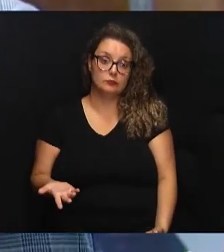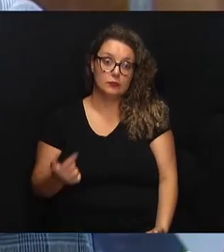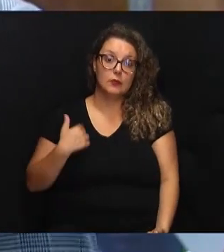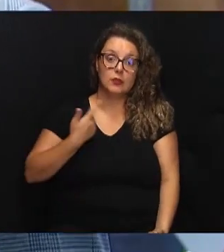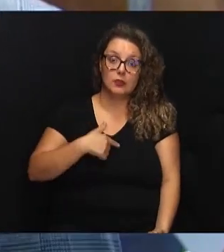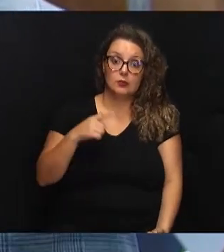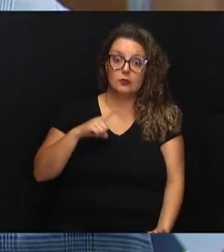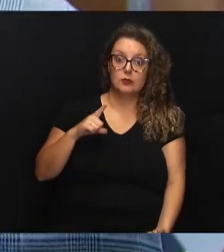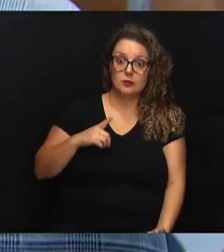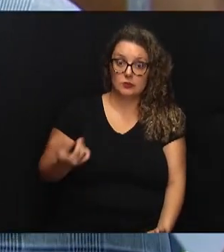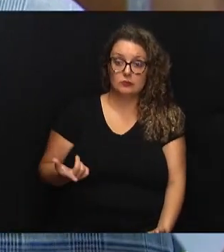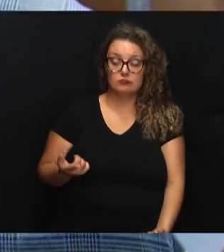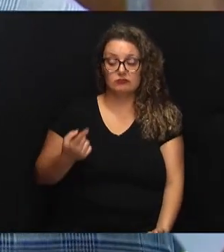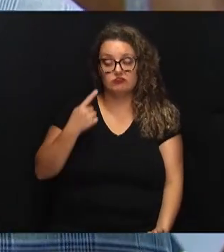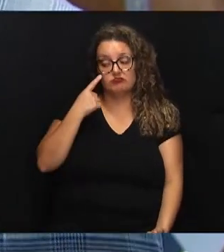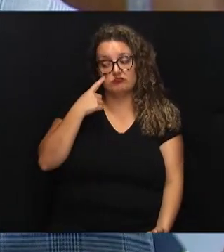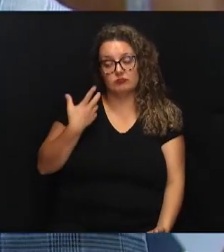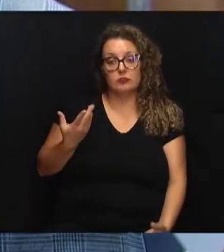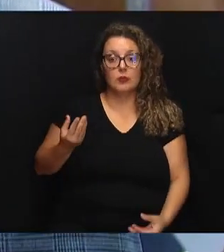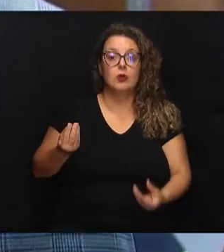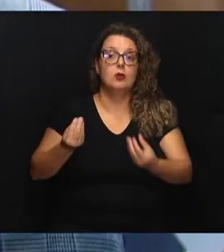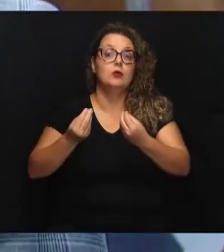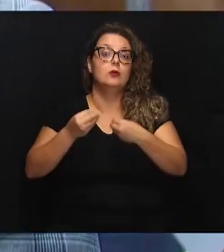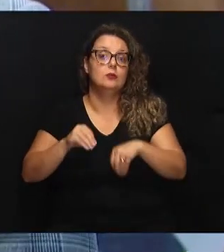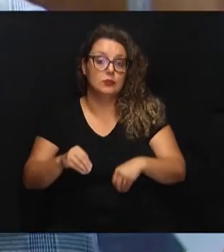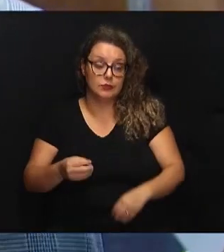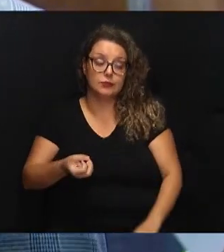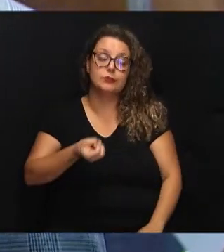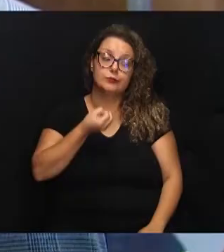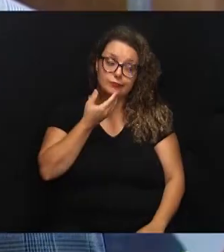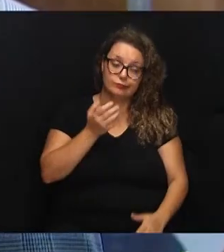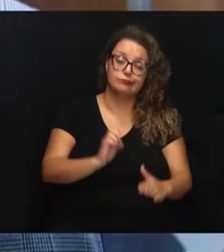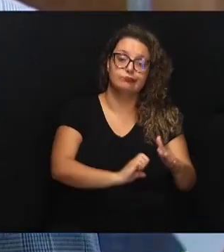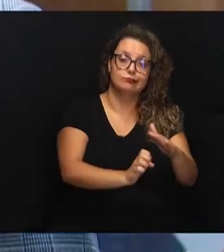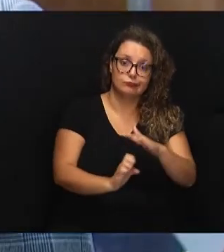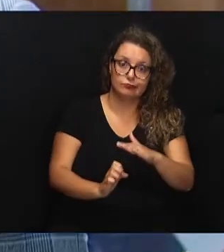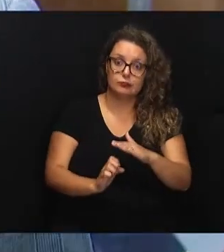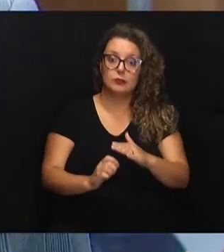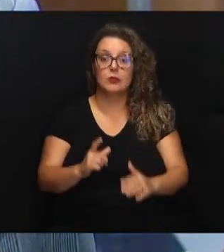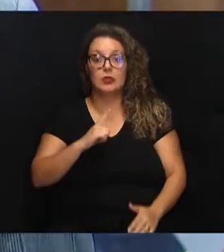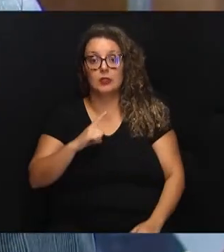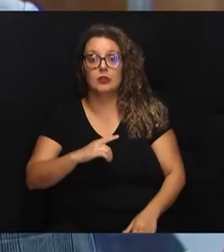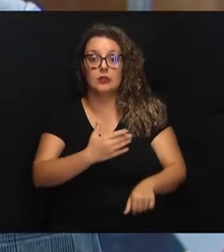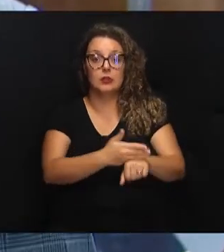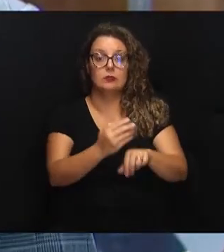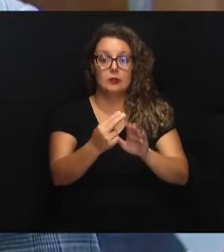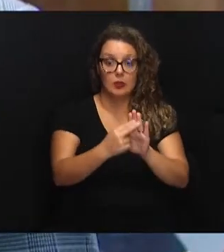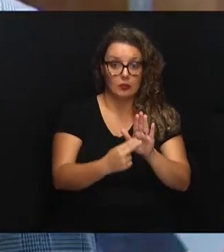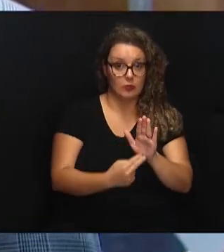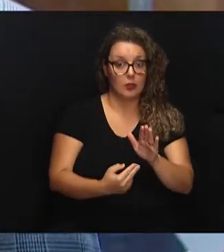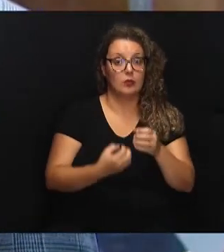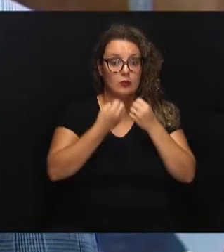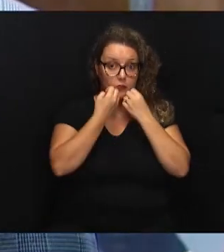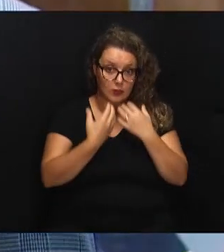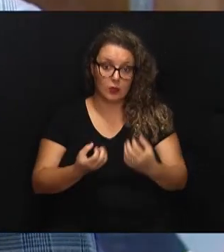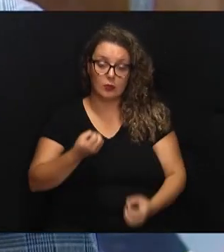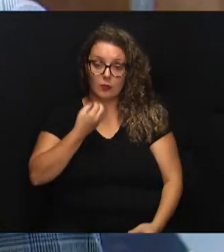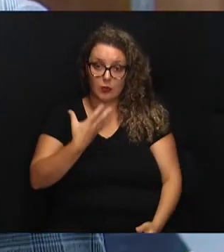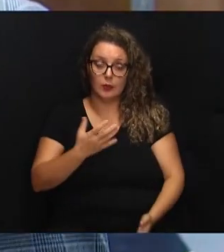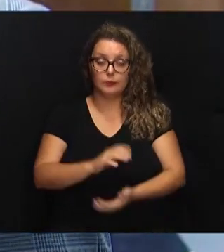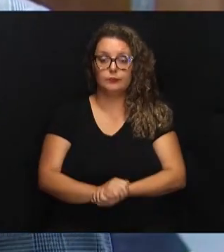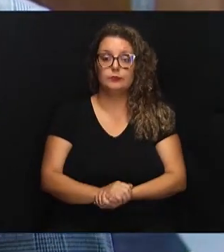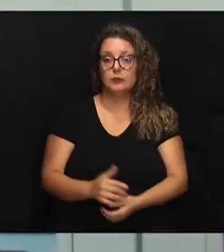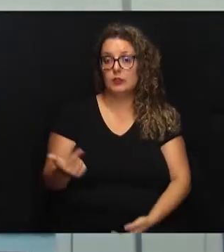tendo desconfiança, prejudicando as boas empresas que seguem as práticas e as normas que realmente valem a pena.